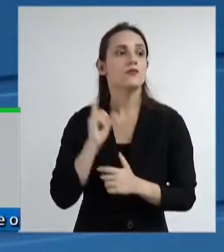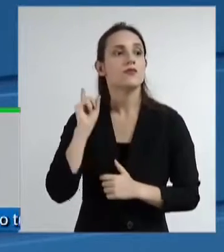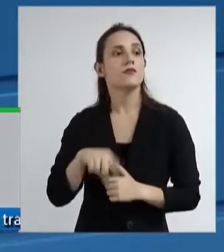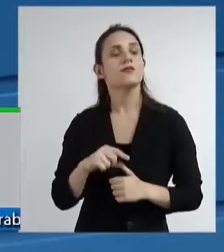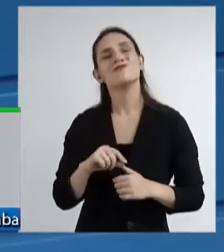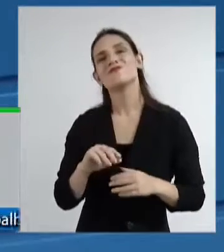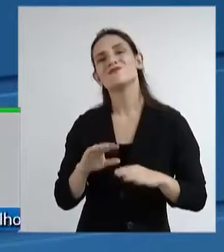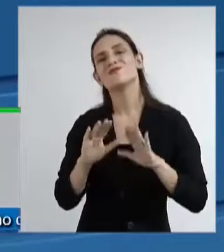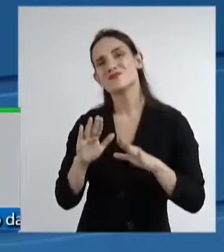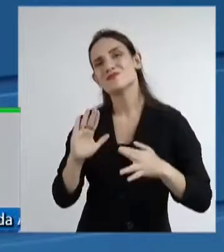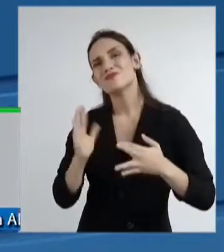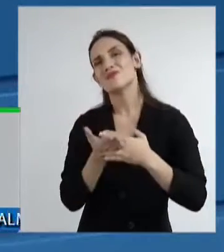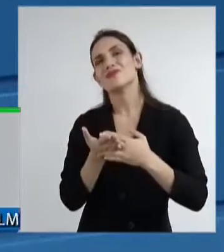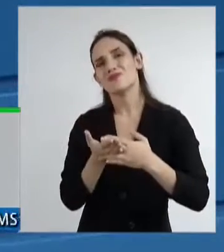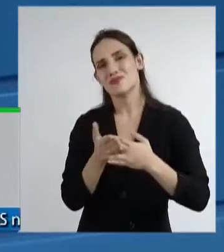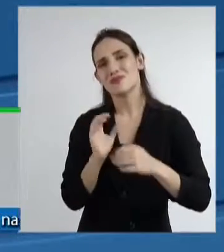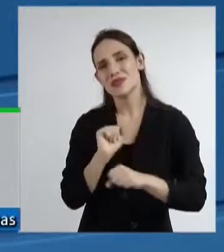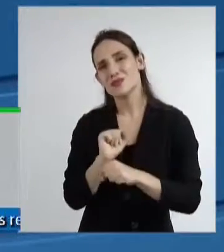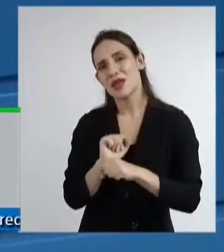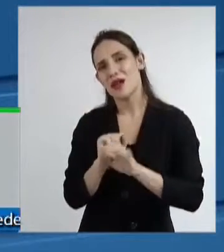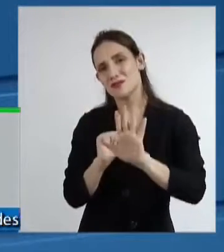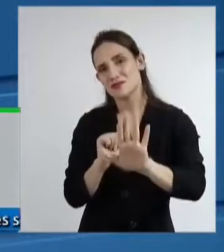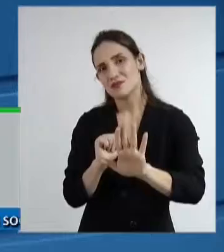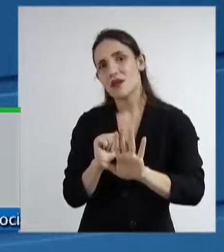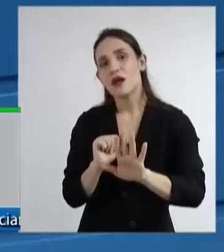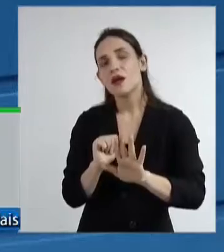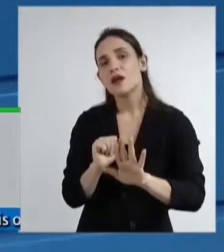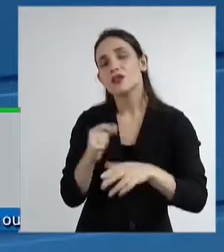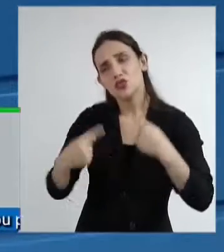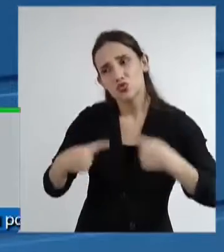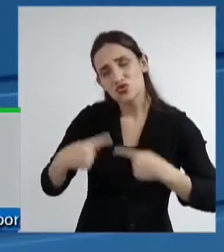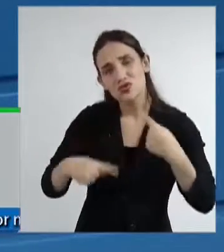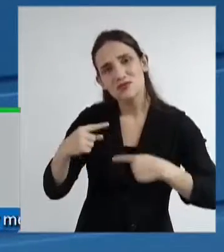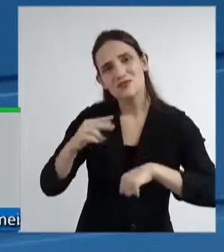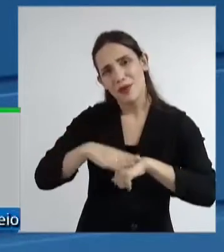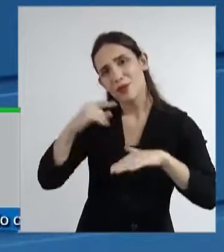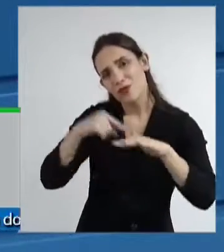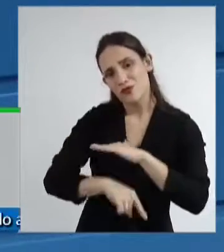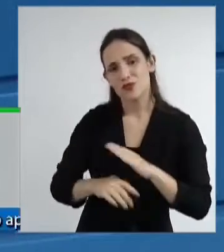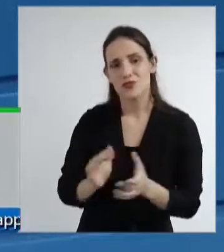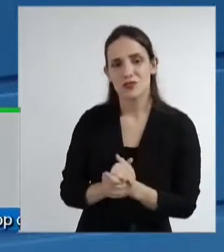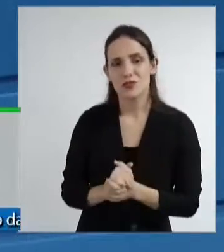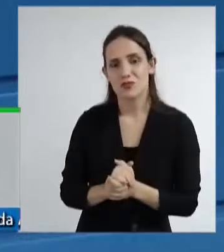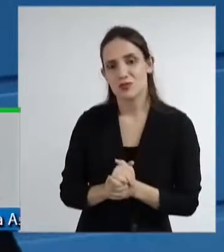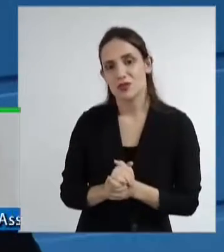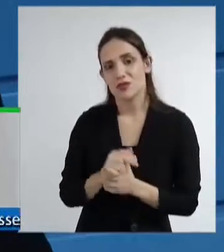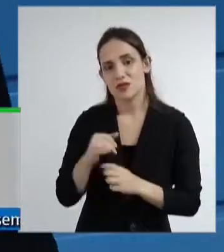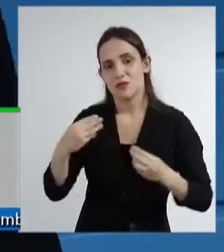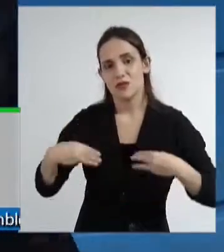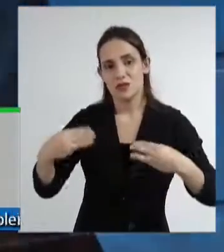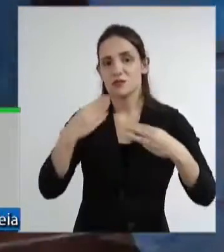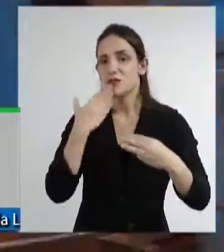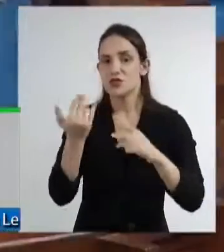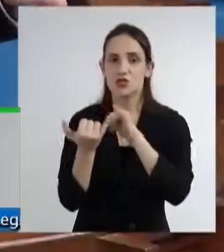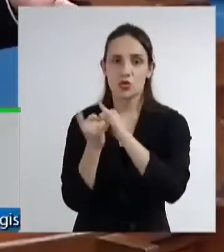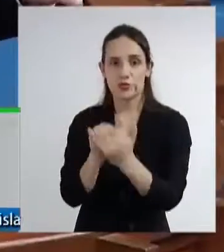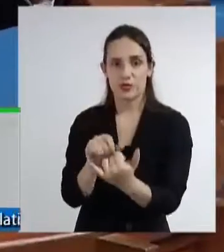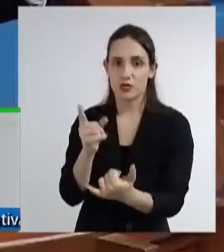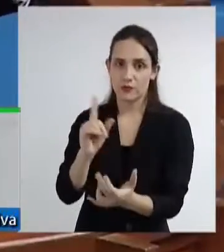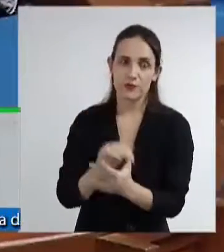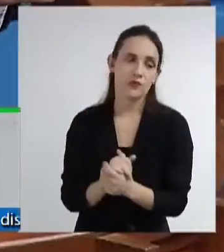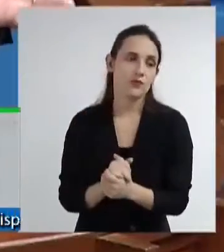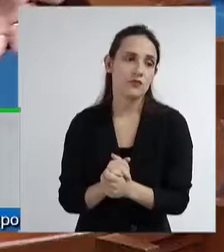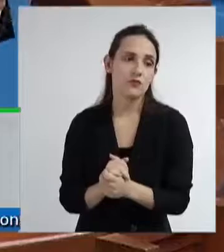momento, suspender e realmente discutir isso num outro momento, caso o ministro não venha se retratar. Obrigado